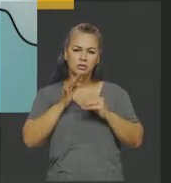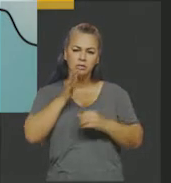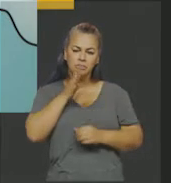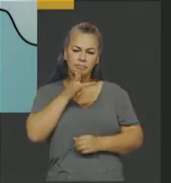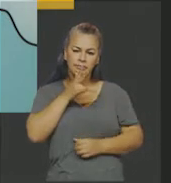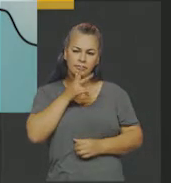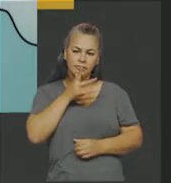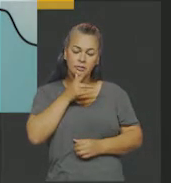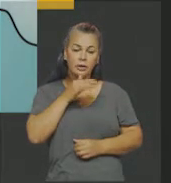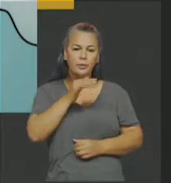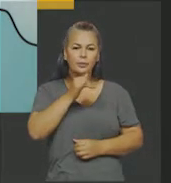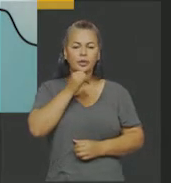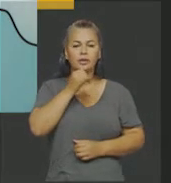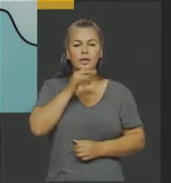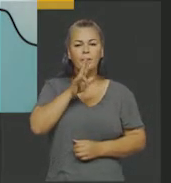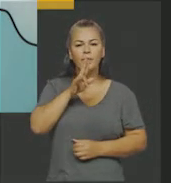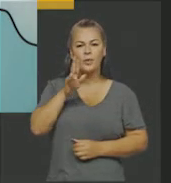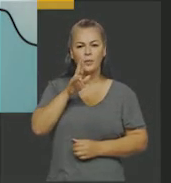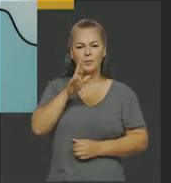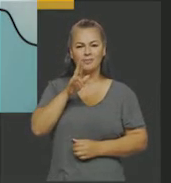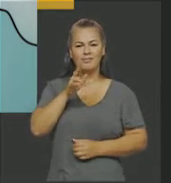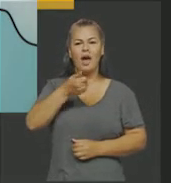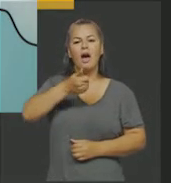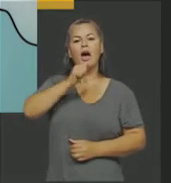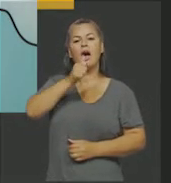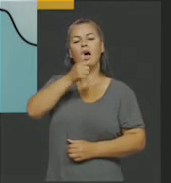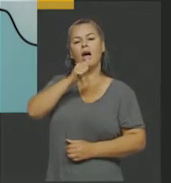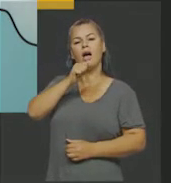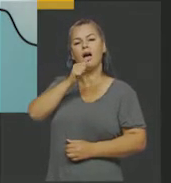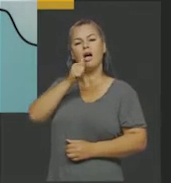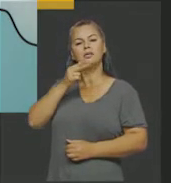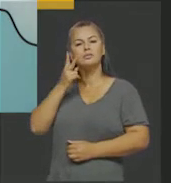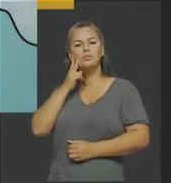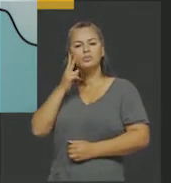Exemplo, o álcool, tá?